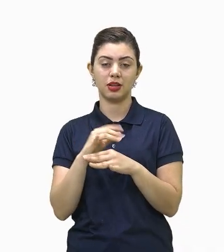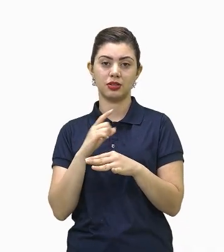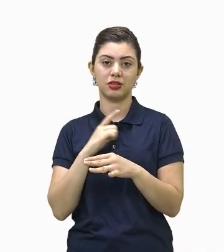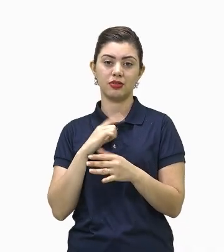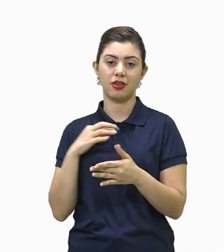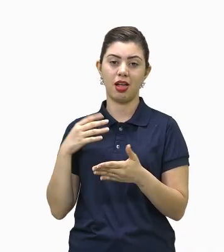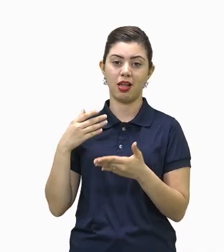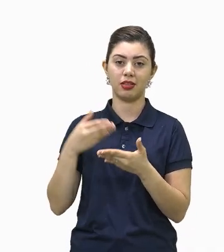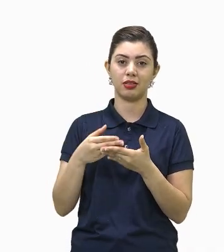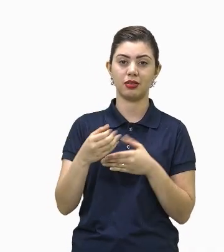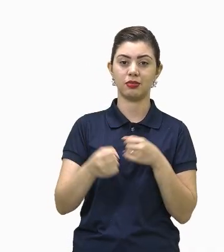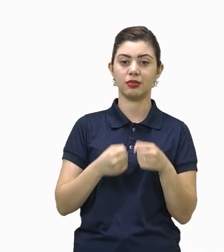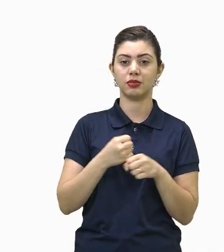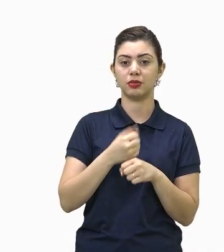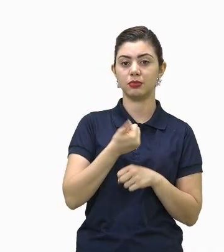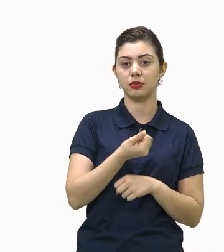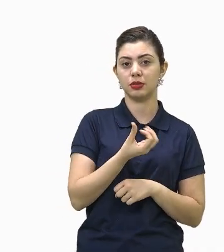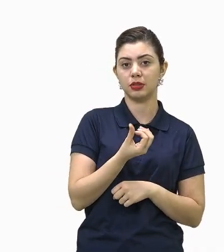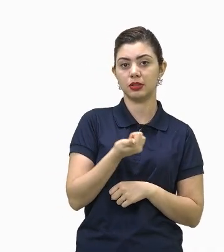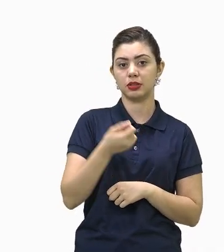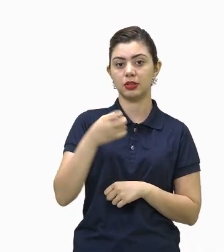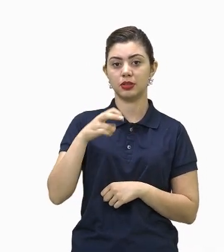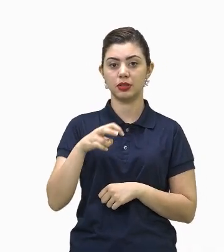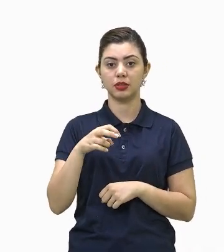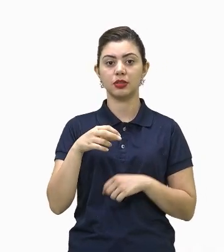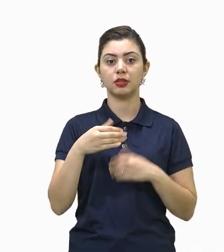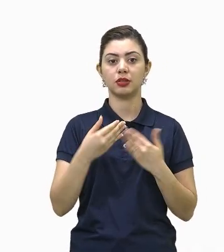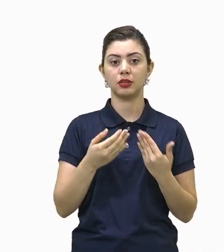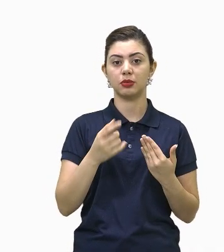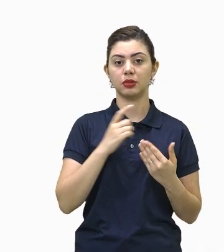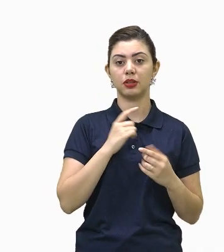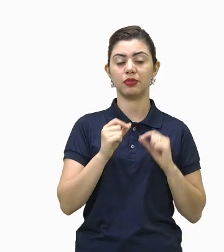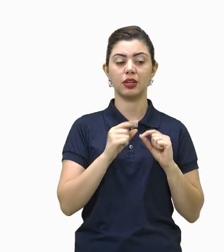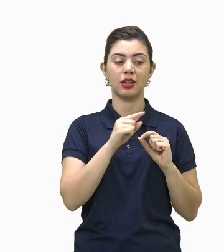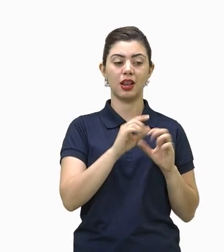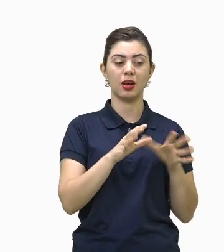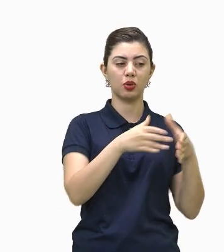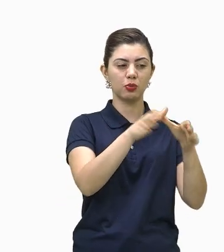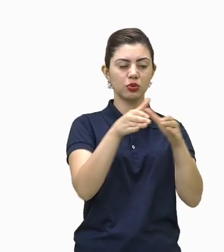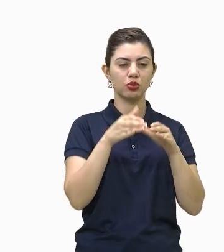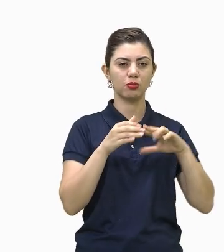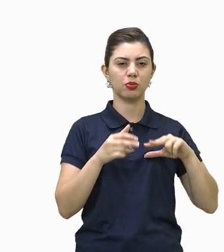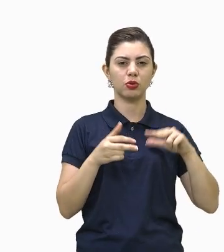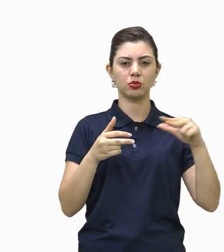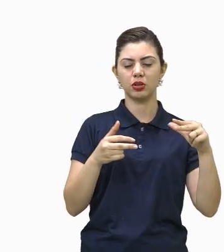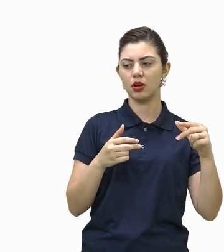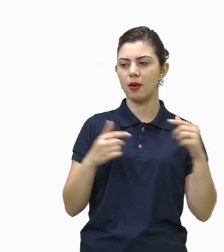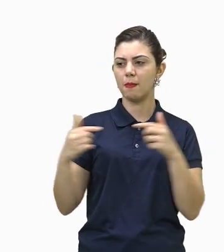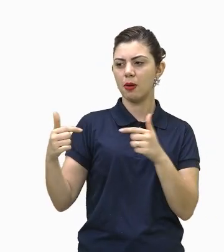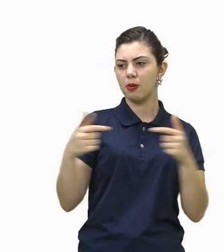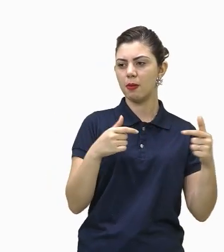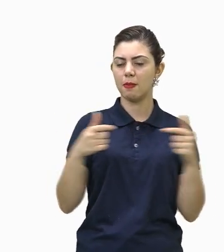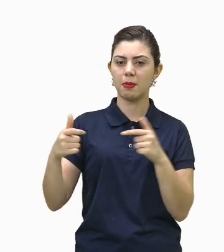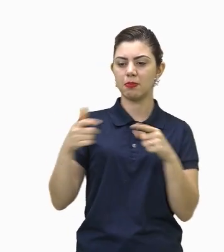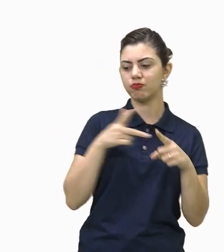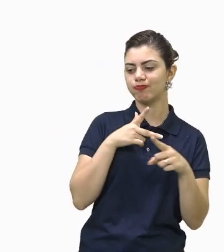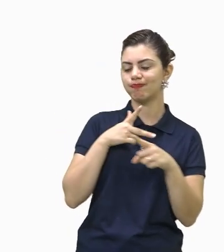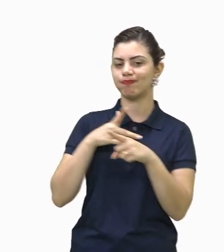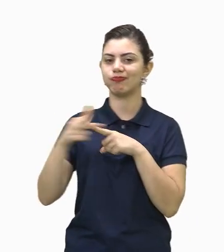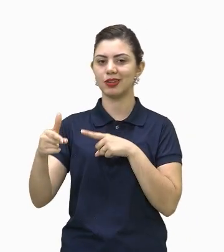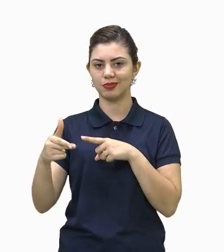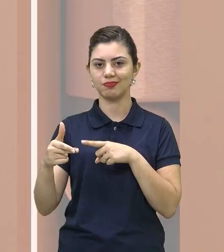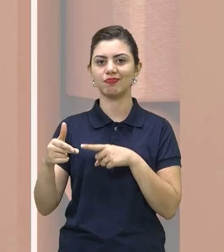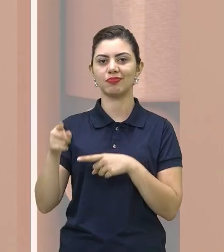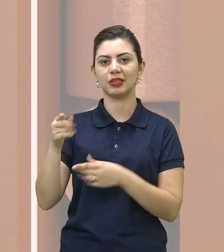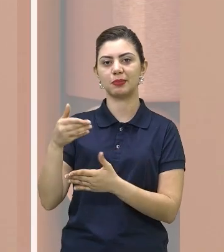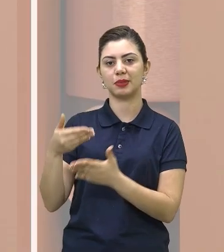1615, quando os franceses foram derrotados por grupos portugueses liderados, então, por Jerônimo de